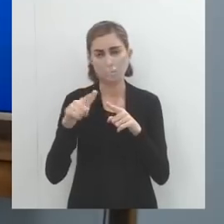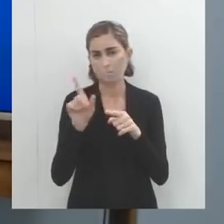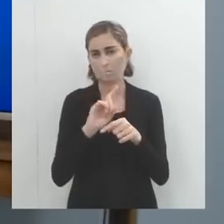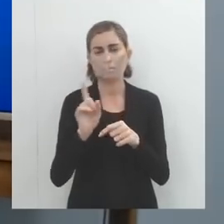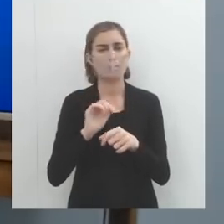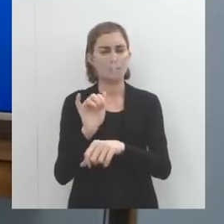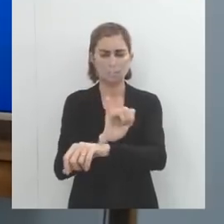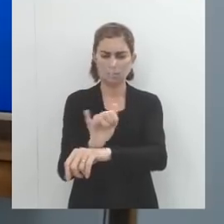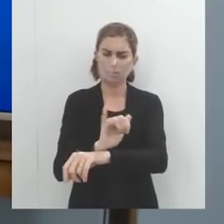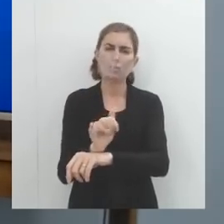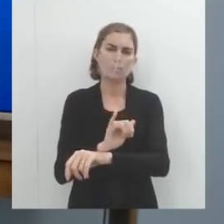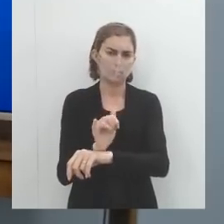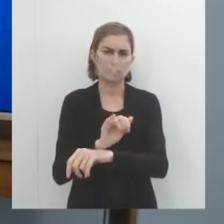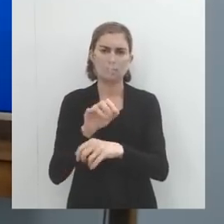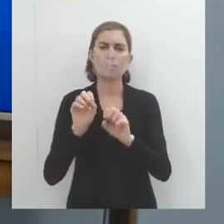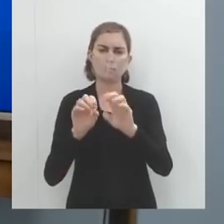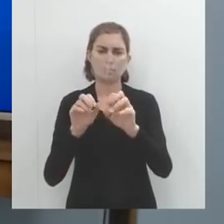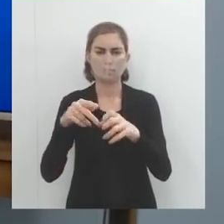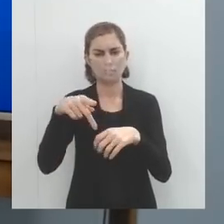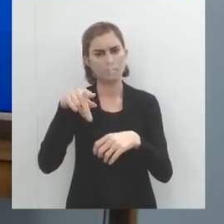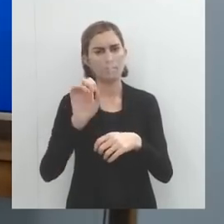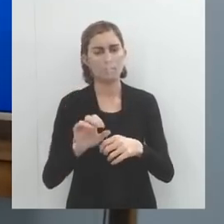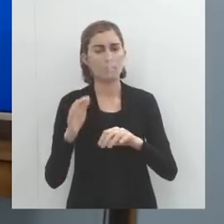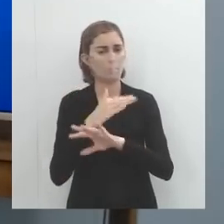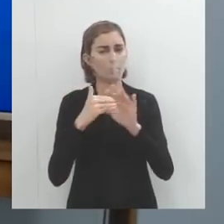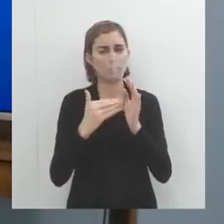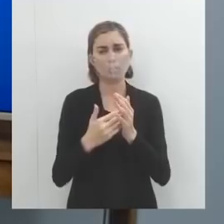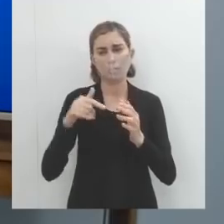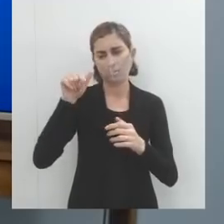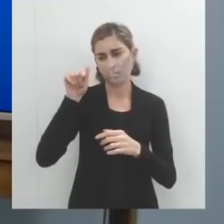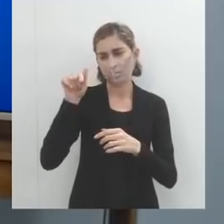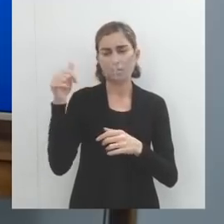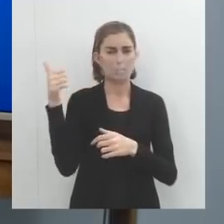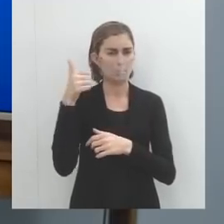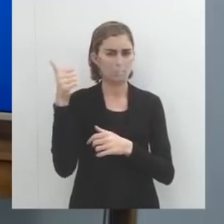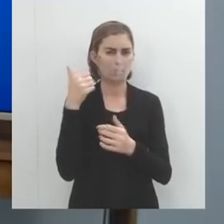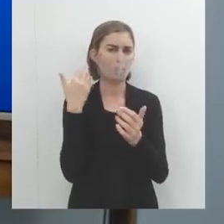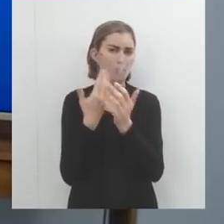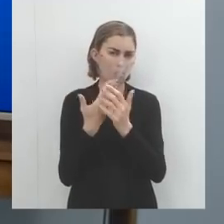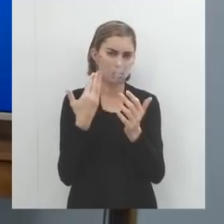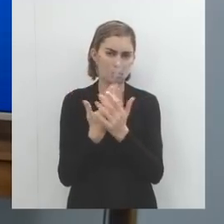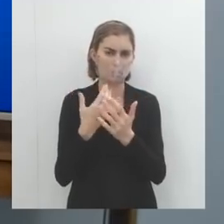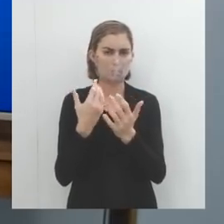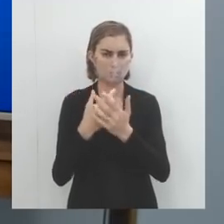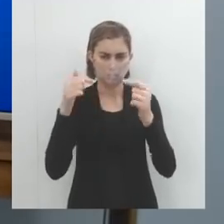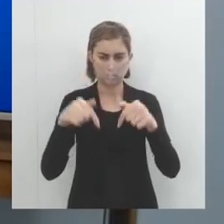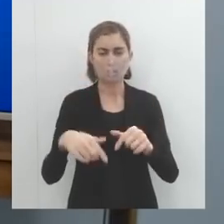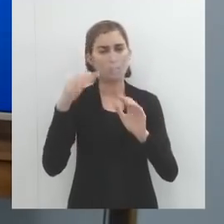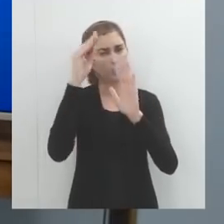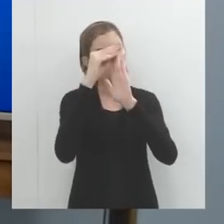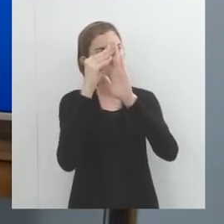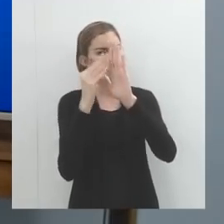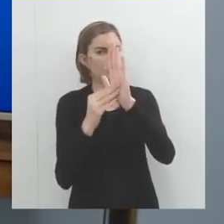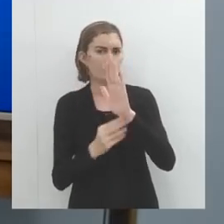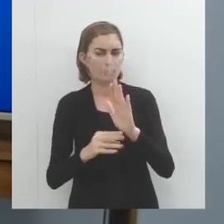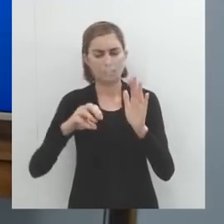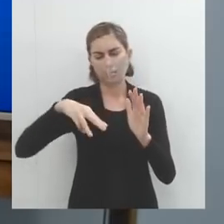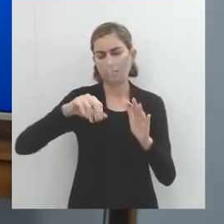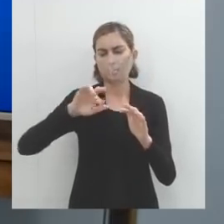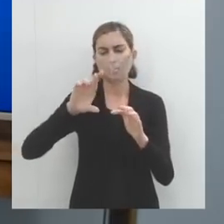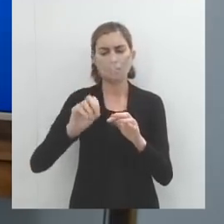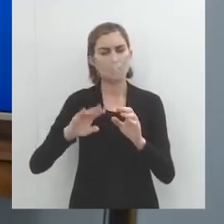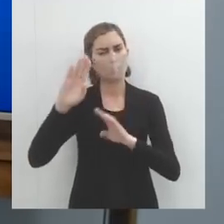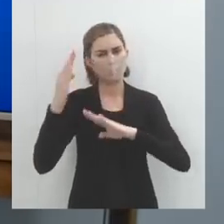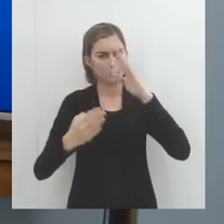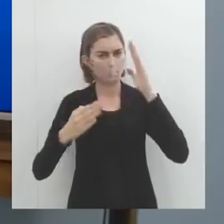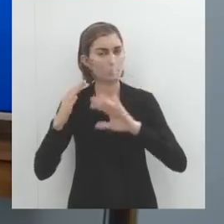no YouTube do EducaPE e assiste lá todas as 7 primeiras aulas que eu já dei aqui. Tem tudo de microbiologia lá no